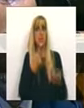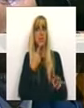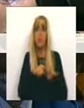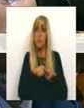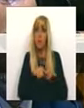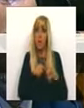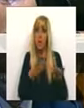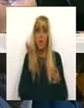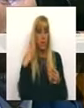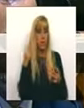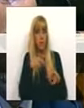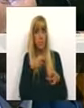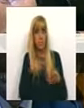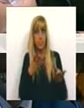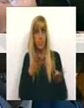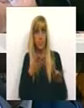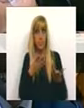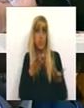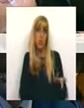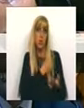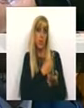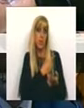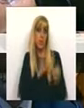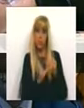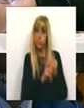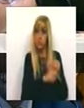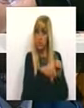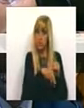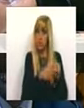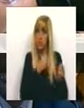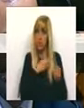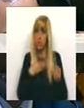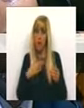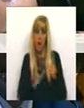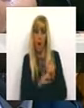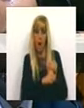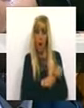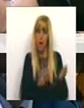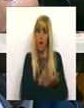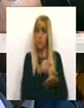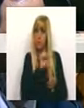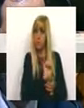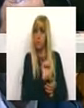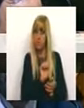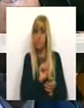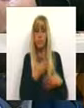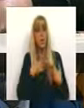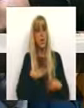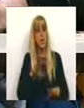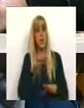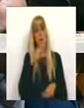que os acionistas privados pilham a empresa e assaltam as suas reservas. Queria lembrar